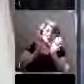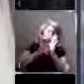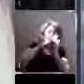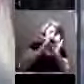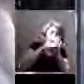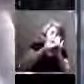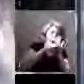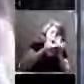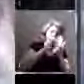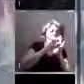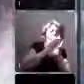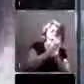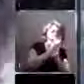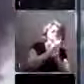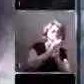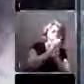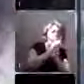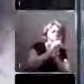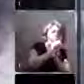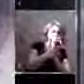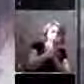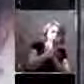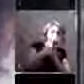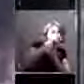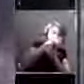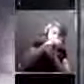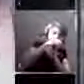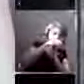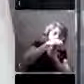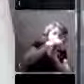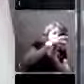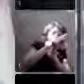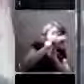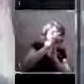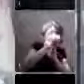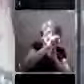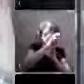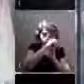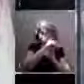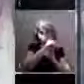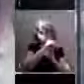aisomorfismo, que tem isomorfismo